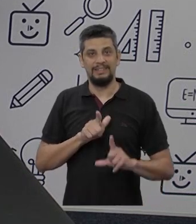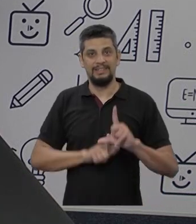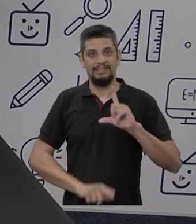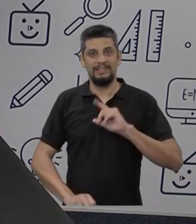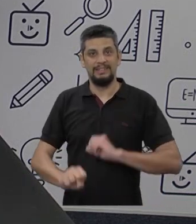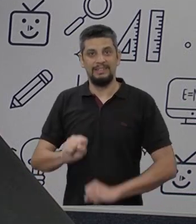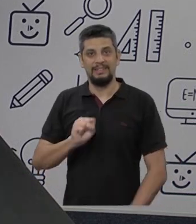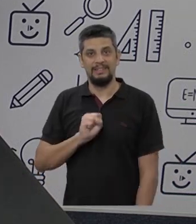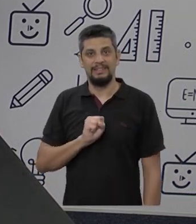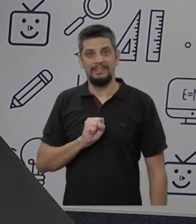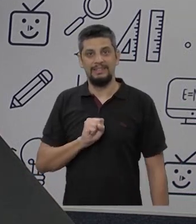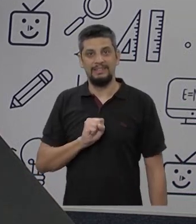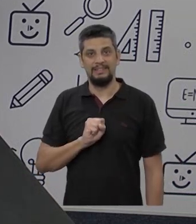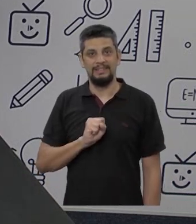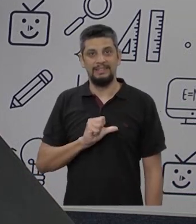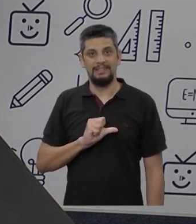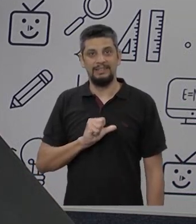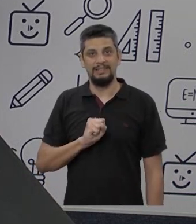S.